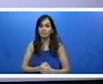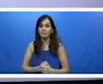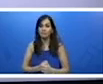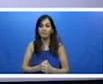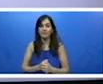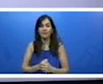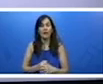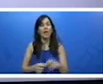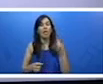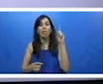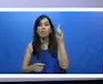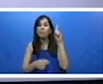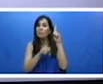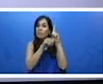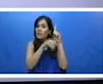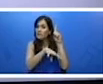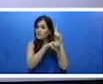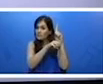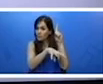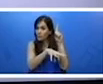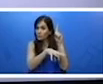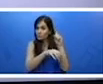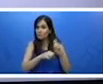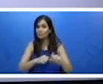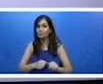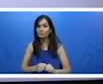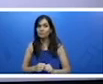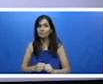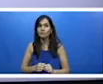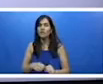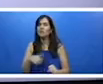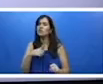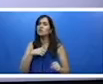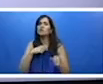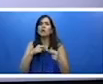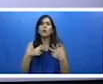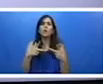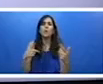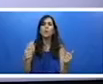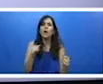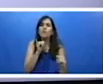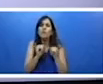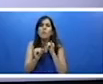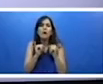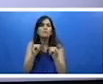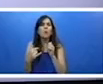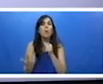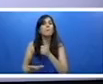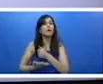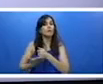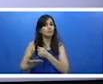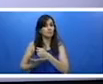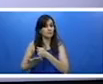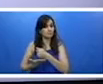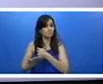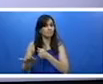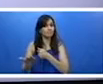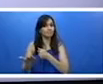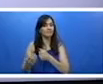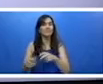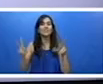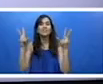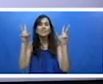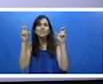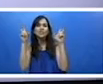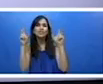descrição, no caso em geral apresenta informações básicas, no caso o título da obra,